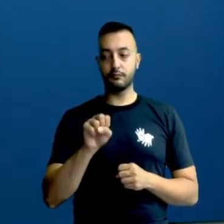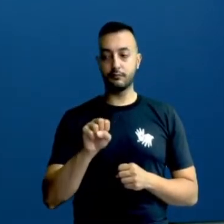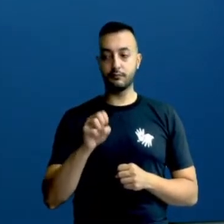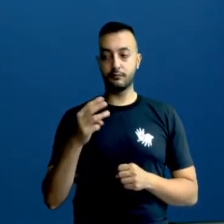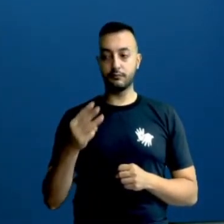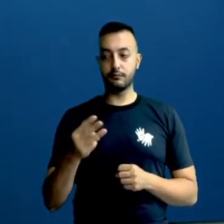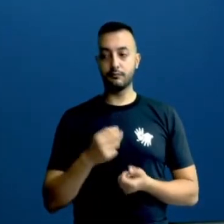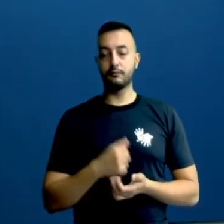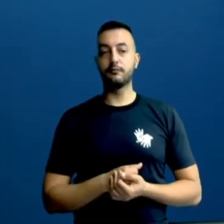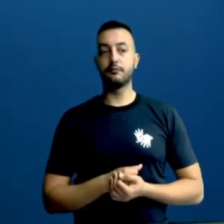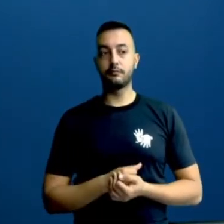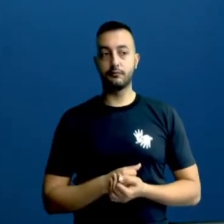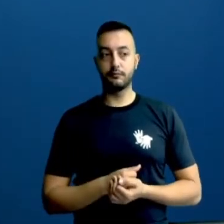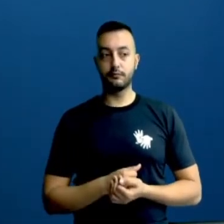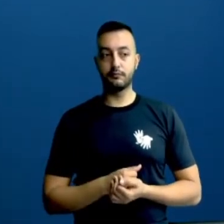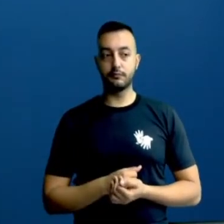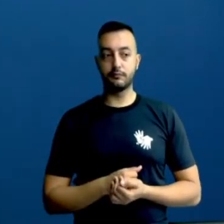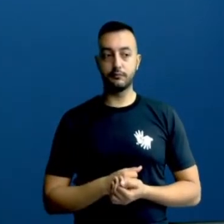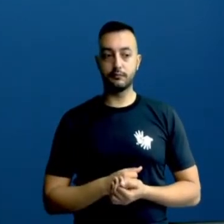139.583.